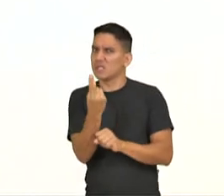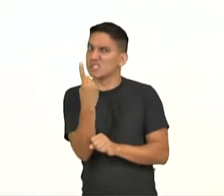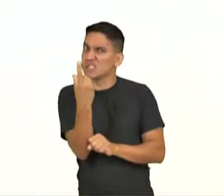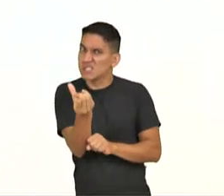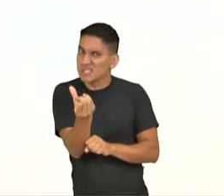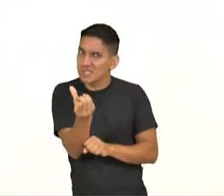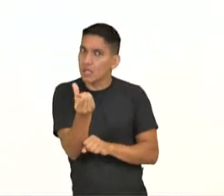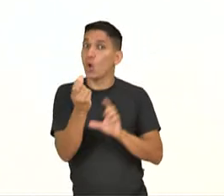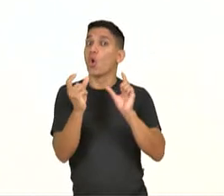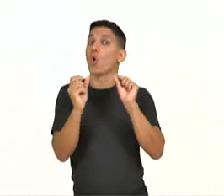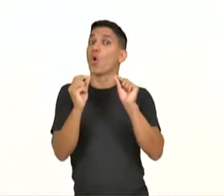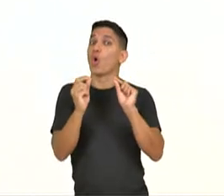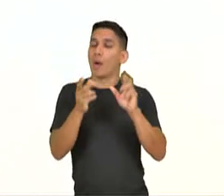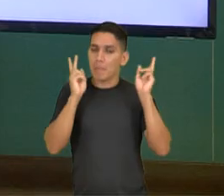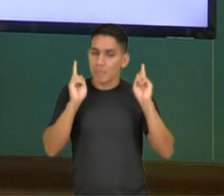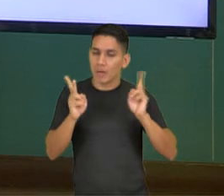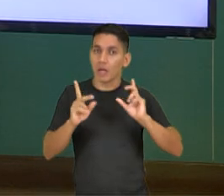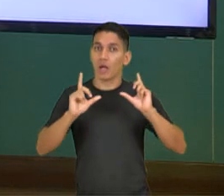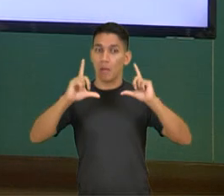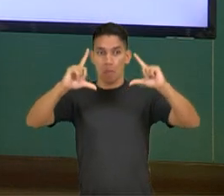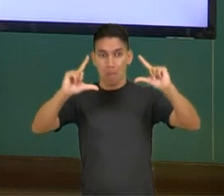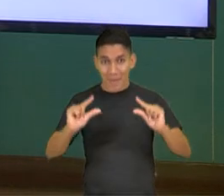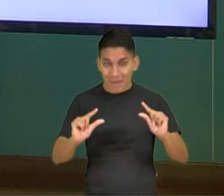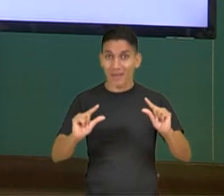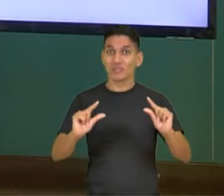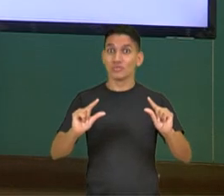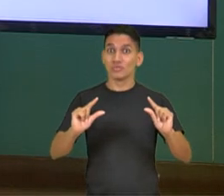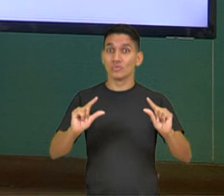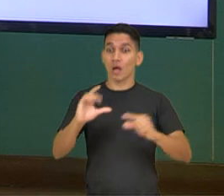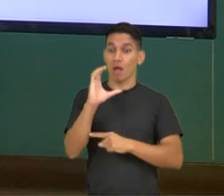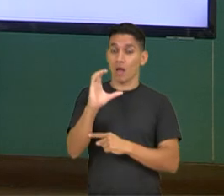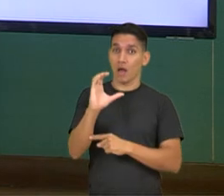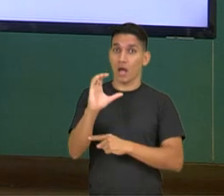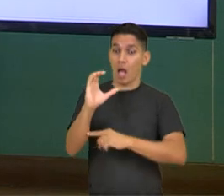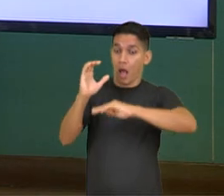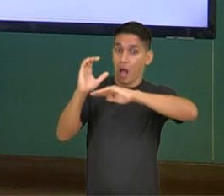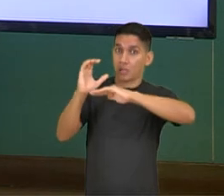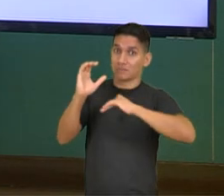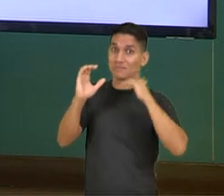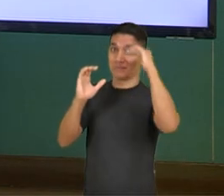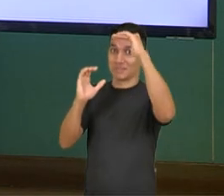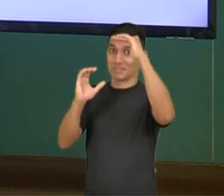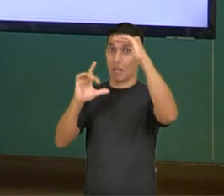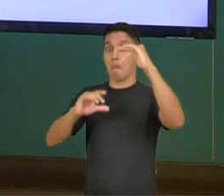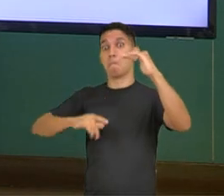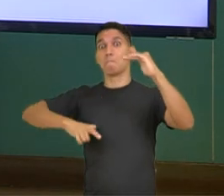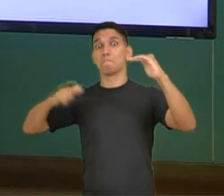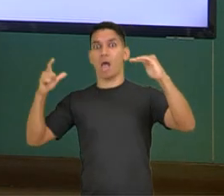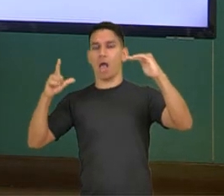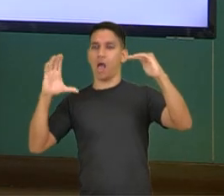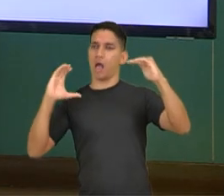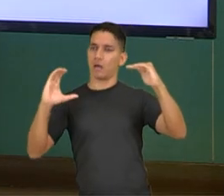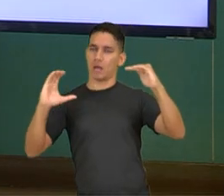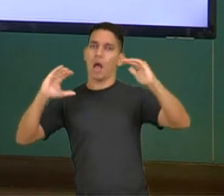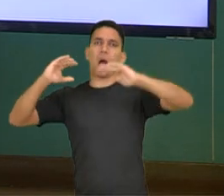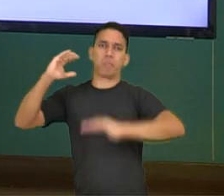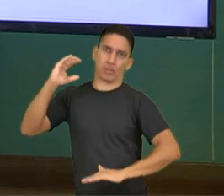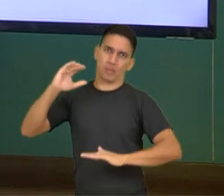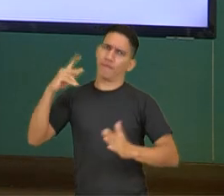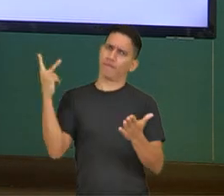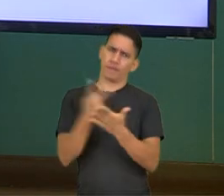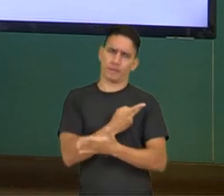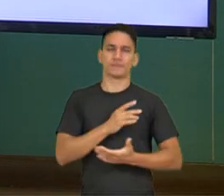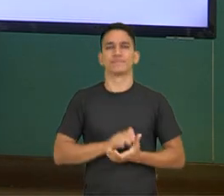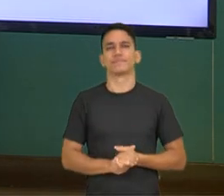Observe, menos carbono acima, mais carbono abaixo, alternativa falsa. Os alcinos